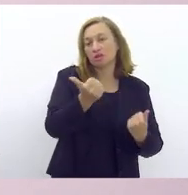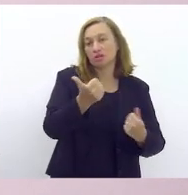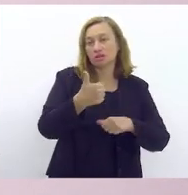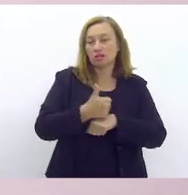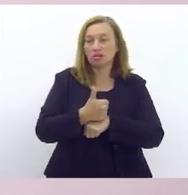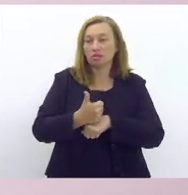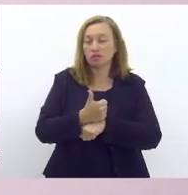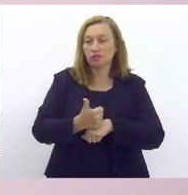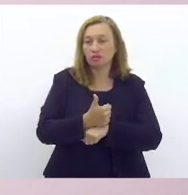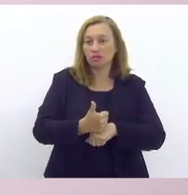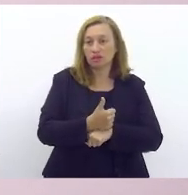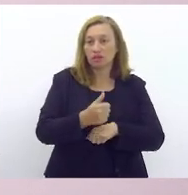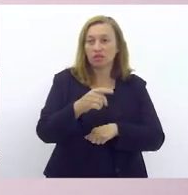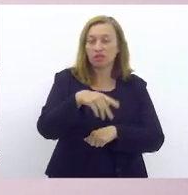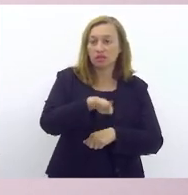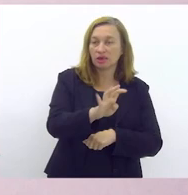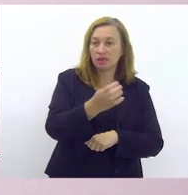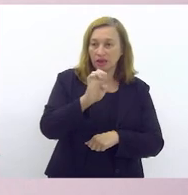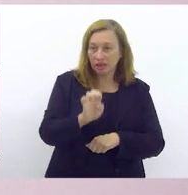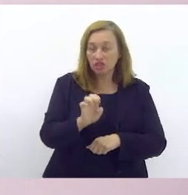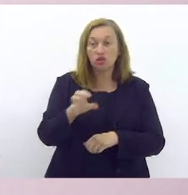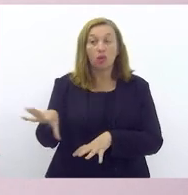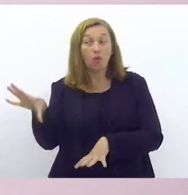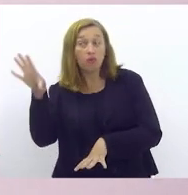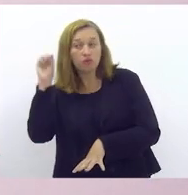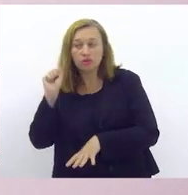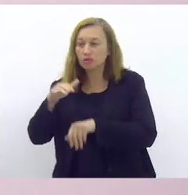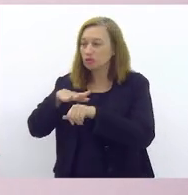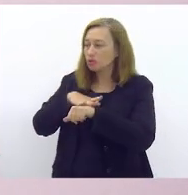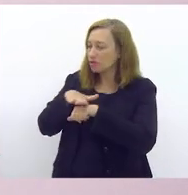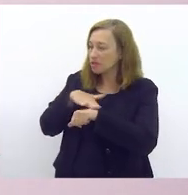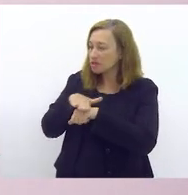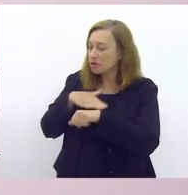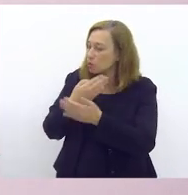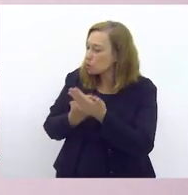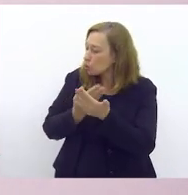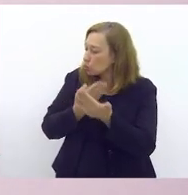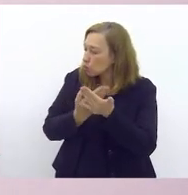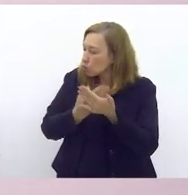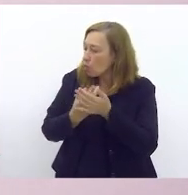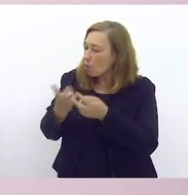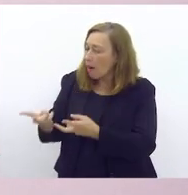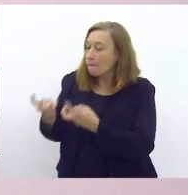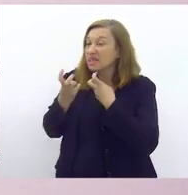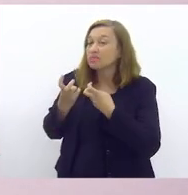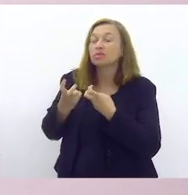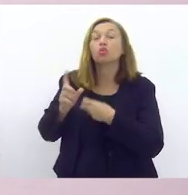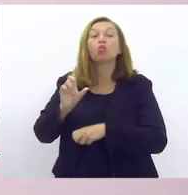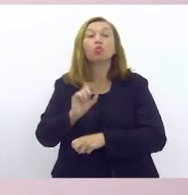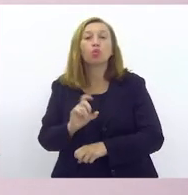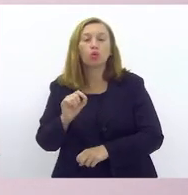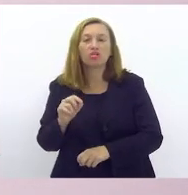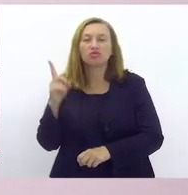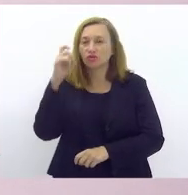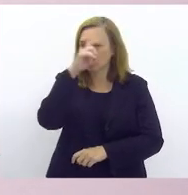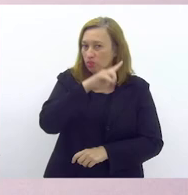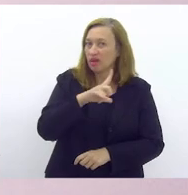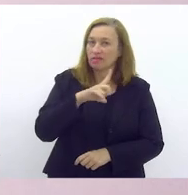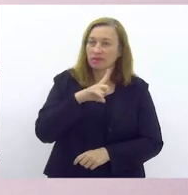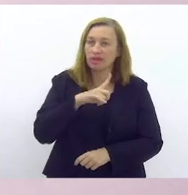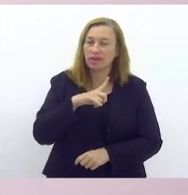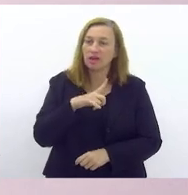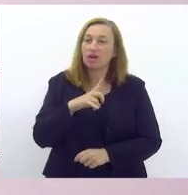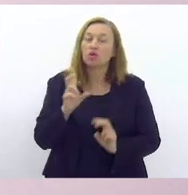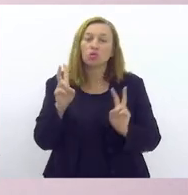no mandato, conversamos, ouvimos, estudamos, a gente percebeu que há uma dificuldade, há uma